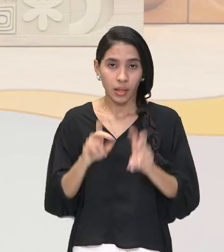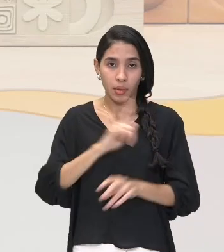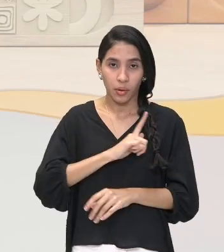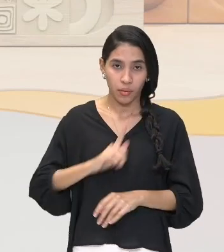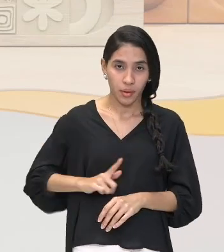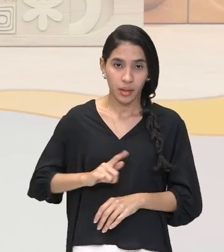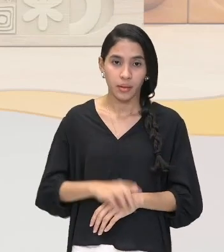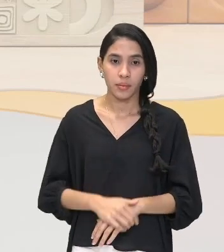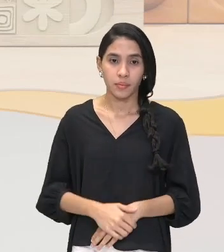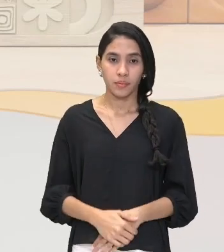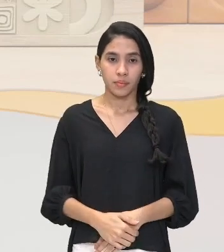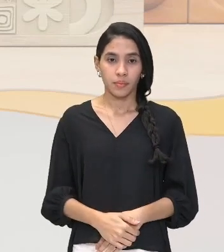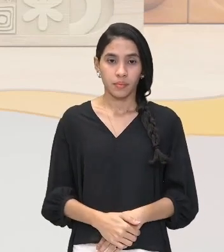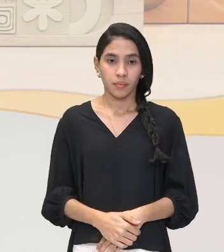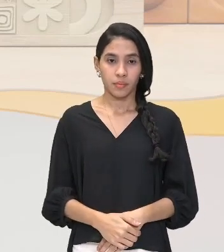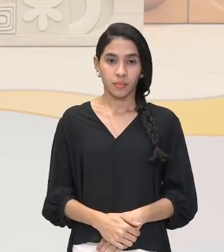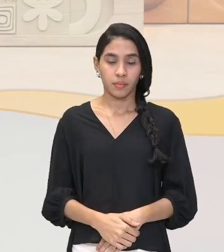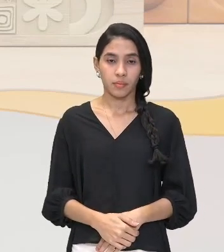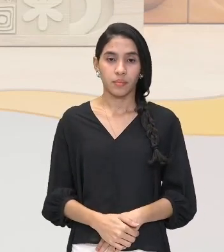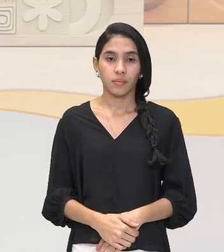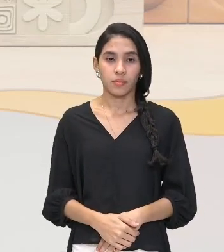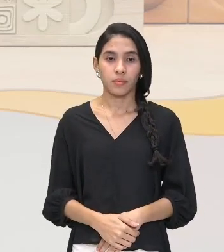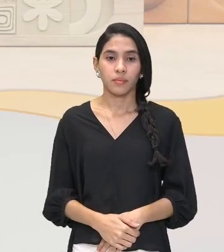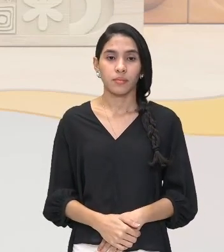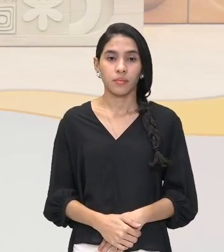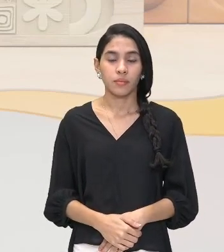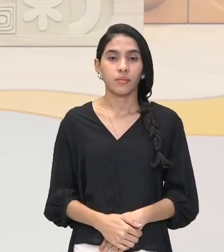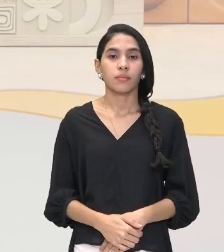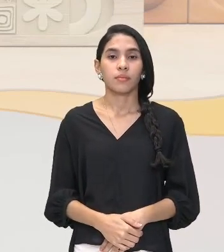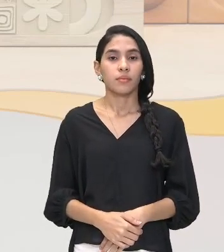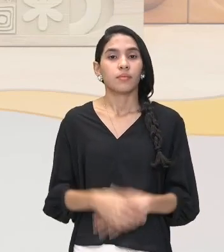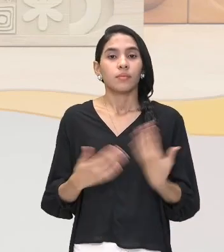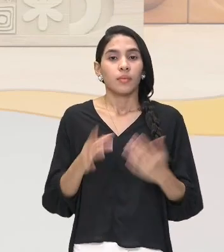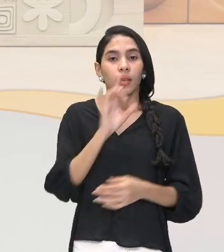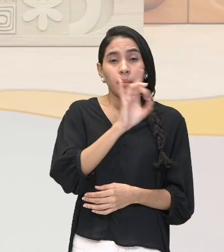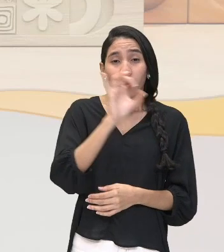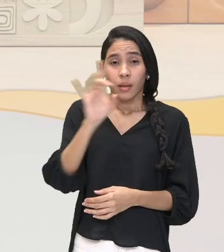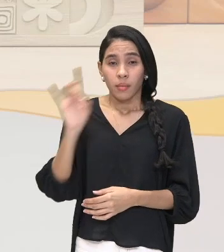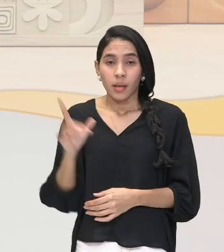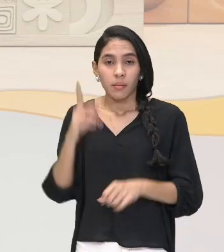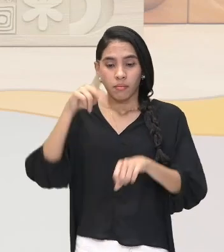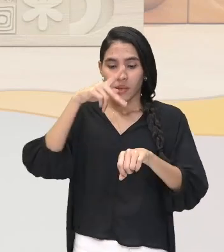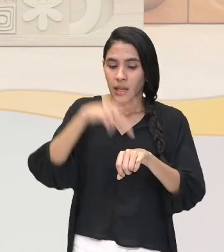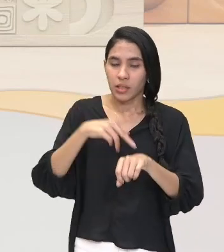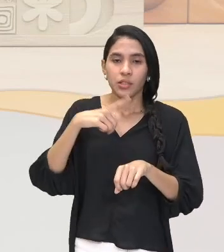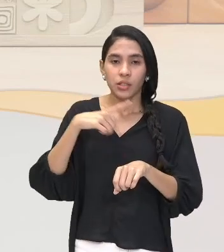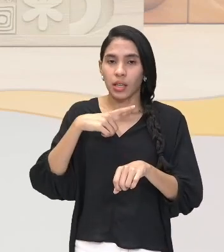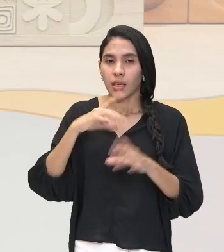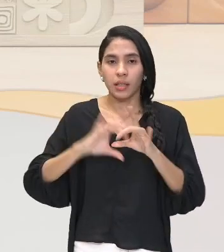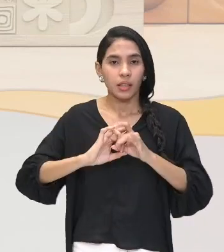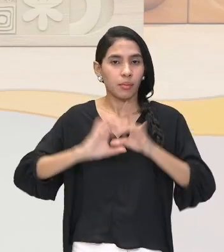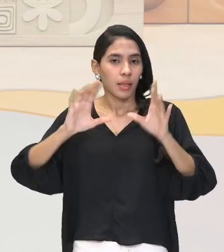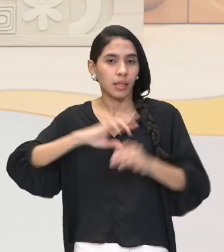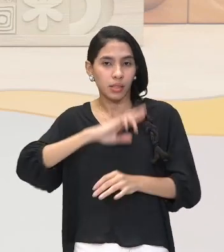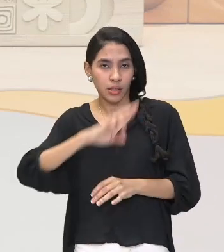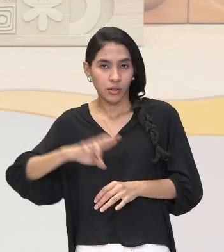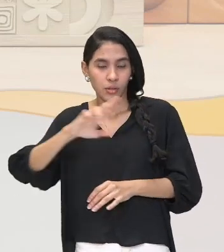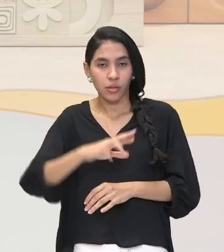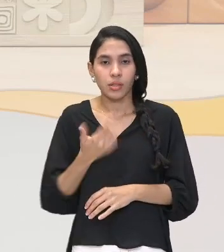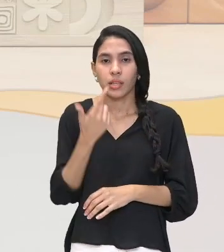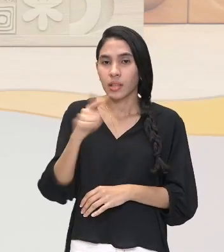governo. Então, agora, cada país tem liberdade religiosa. Não vai haver